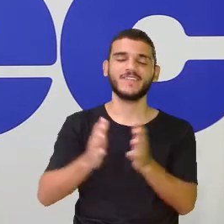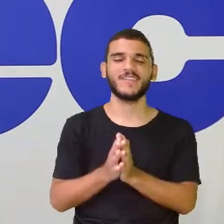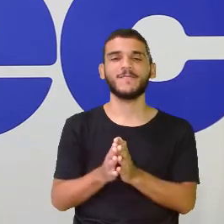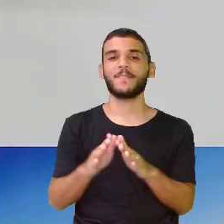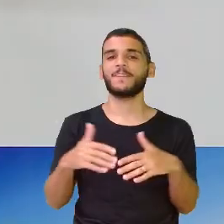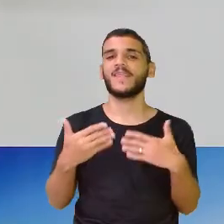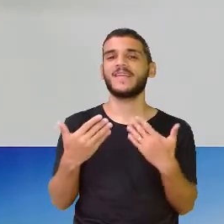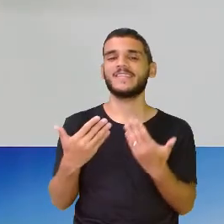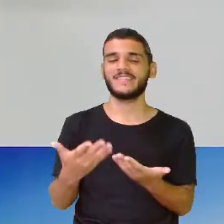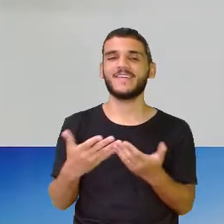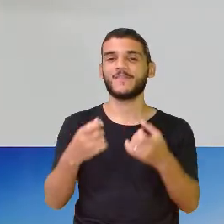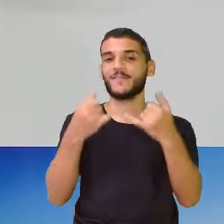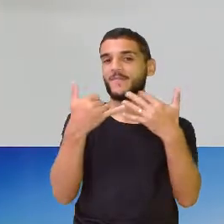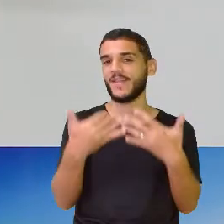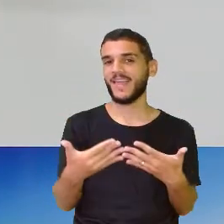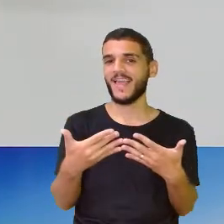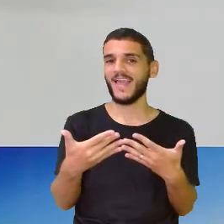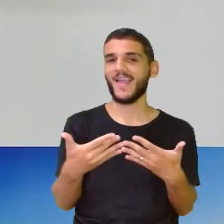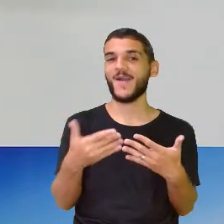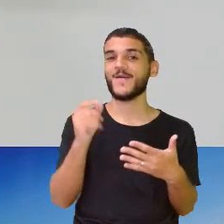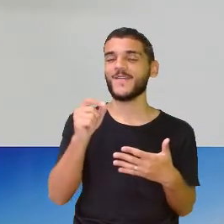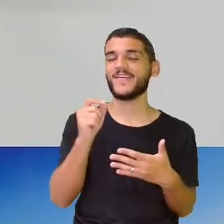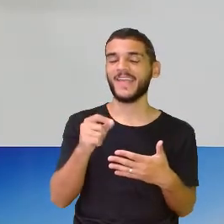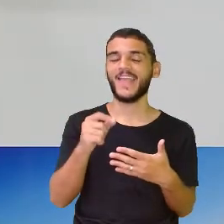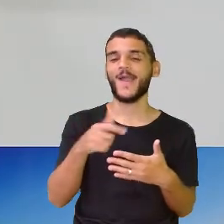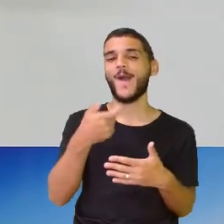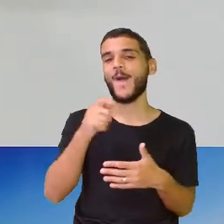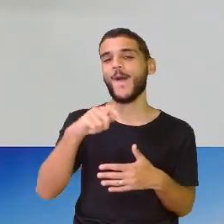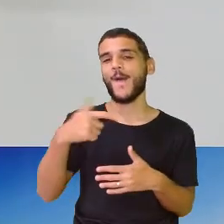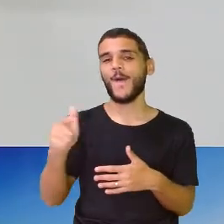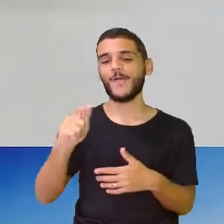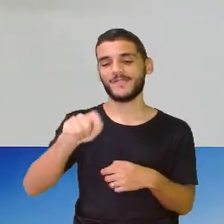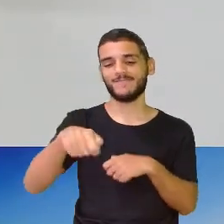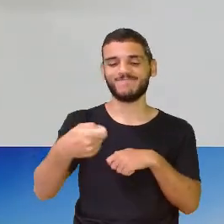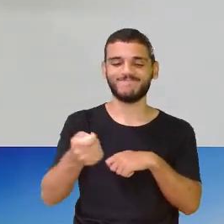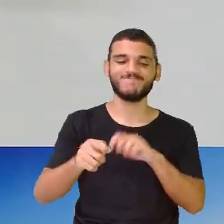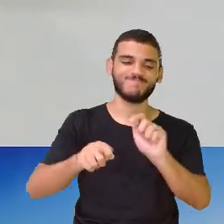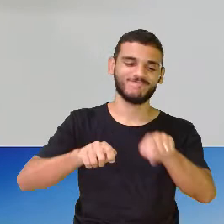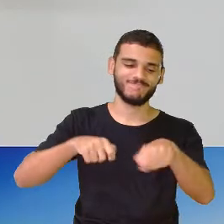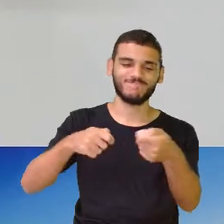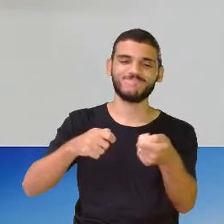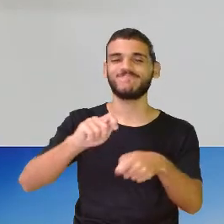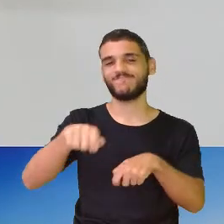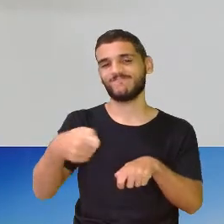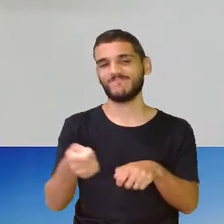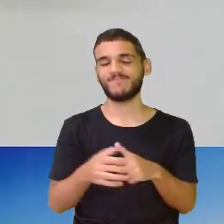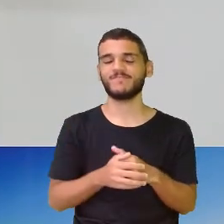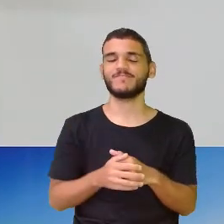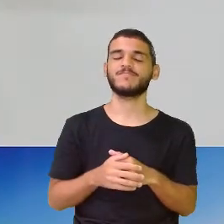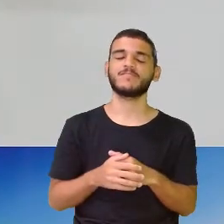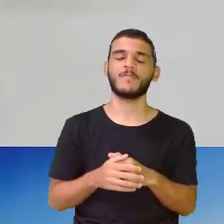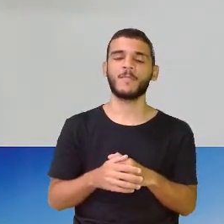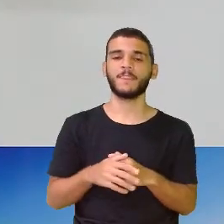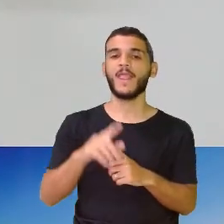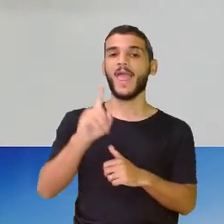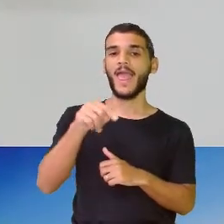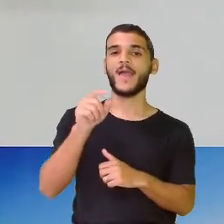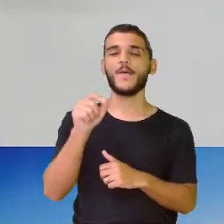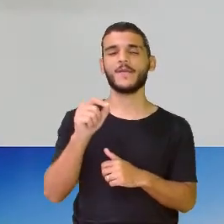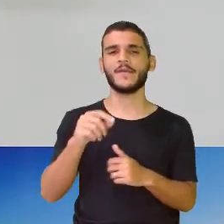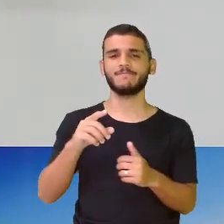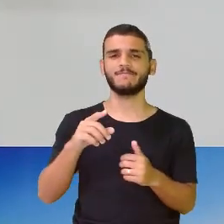falar mais sobre palavras, porque, como eu já disse a vocês, existe um livro que a gente encontra bastante palavras. E este livro é